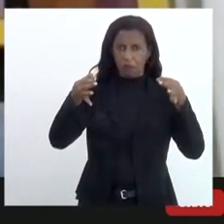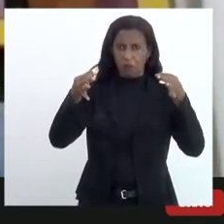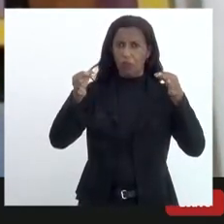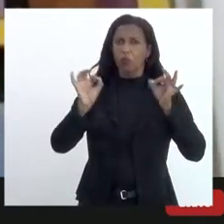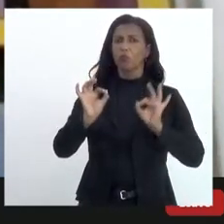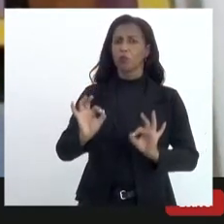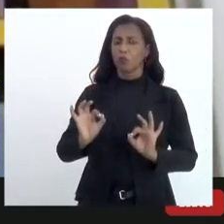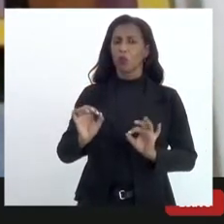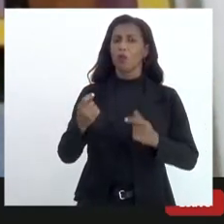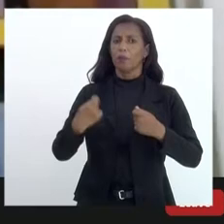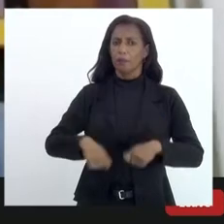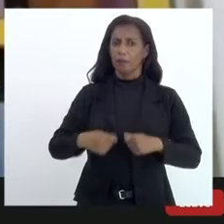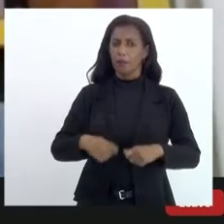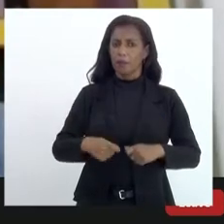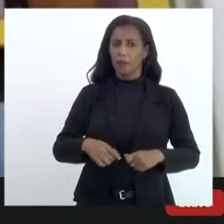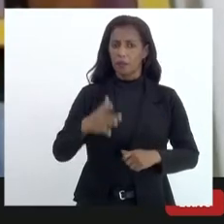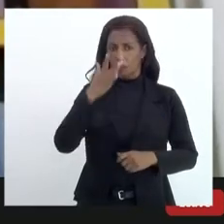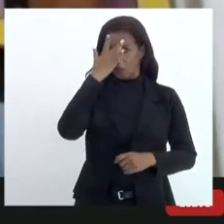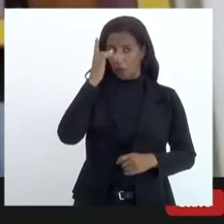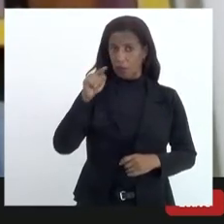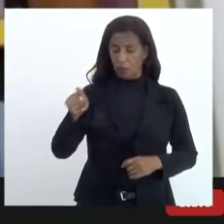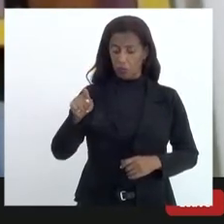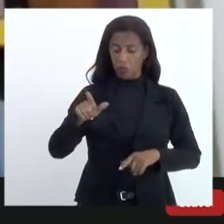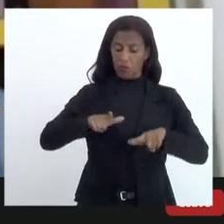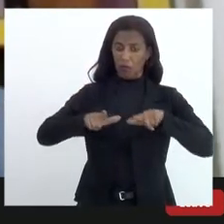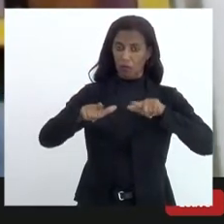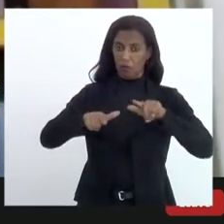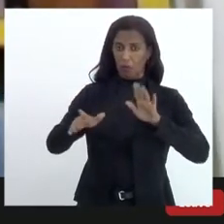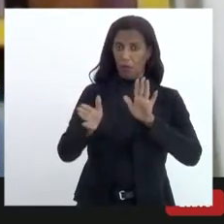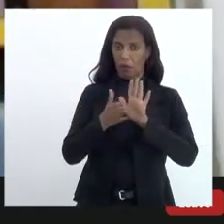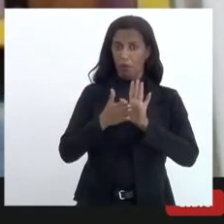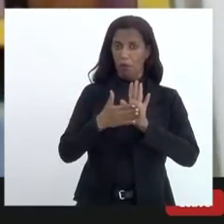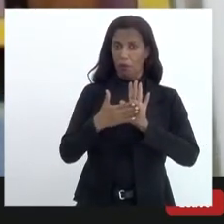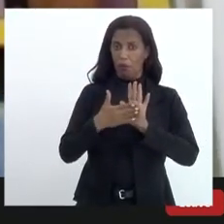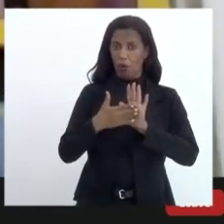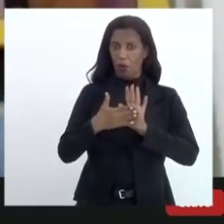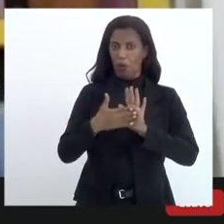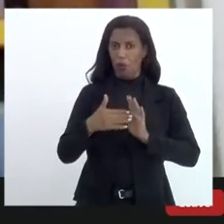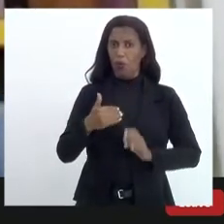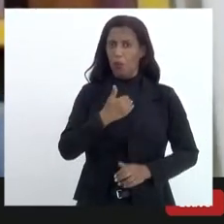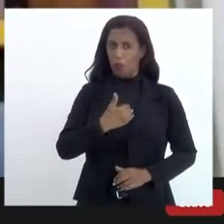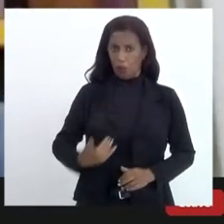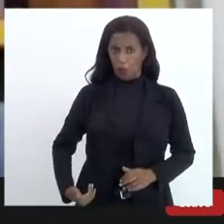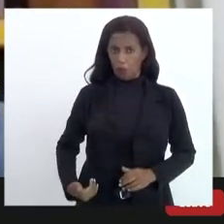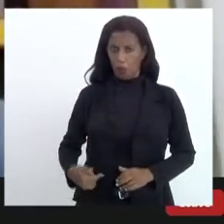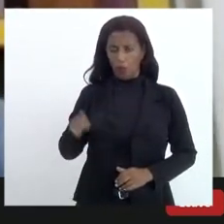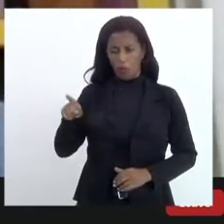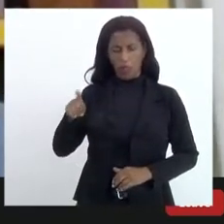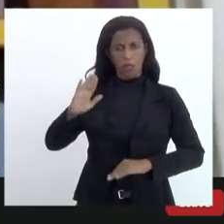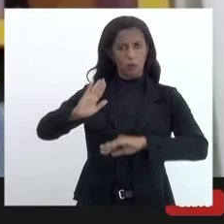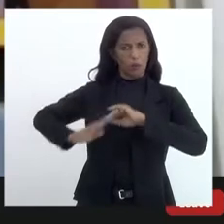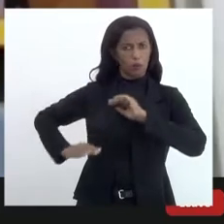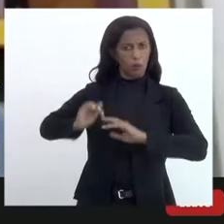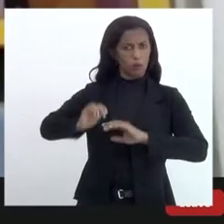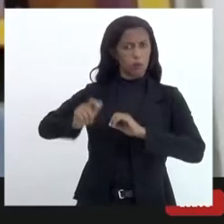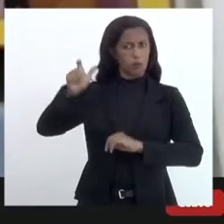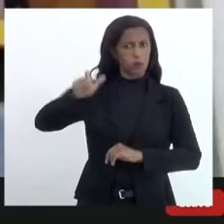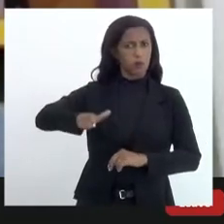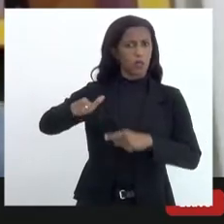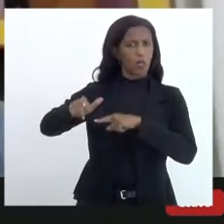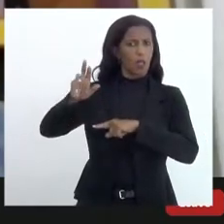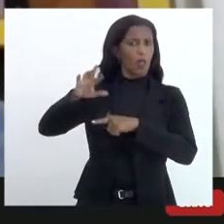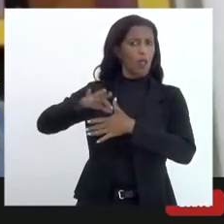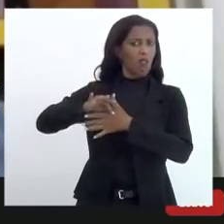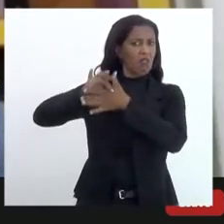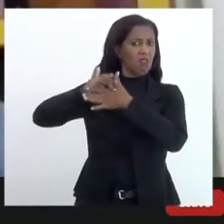questão, e deveria mais. Quando a pessoa estiver em função pública, deveria ser um agravante. Quer dizer, aquele que está na função pública, seja qual